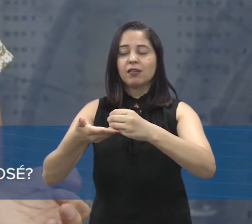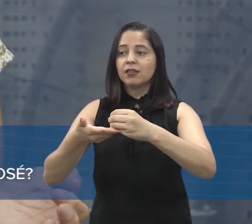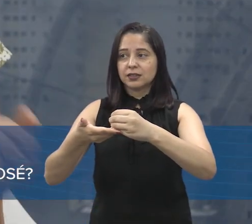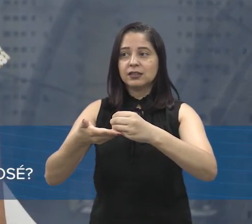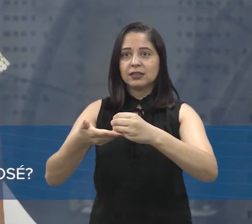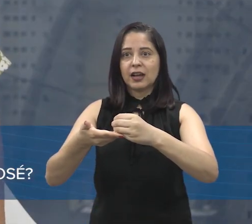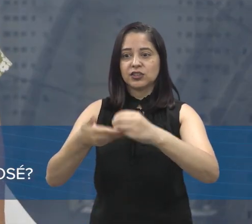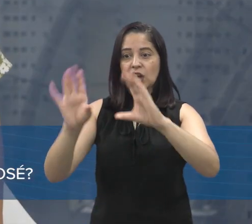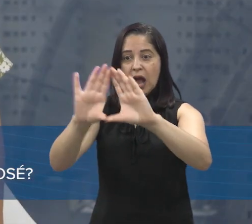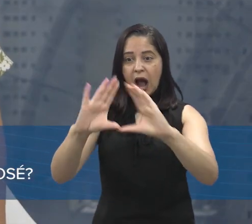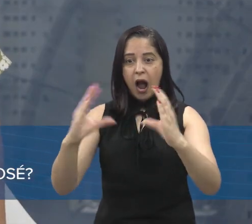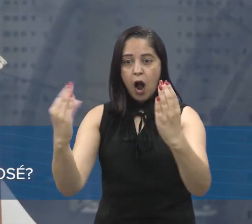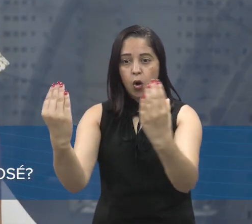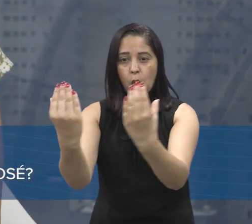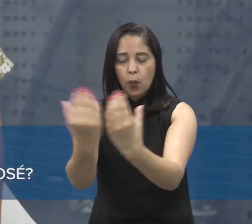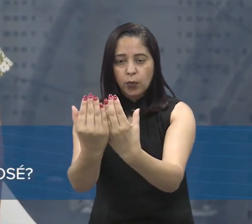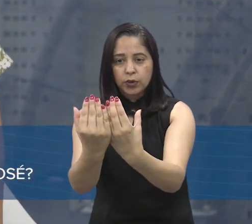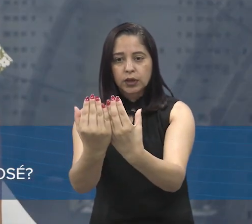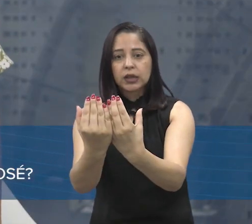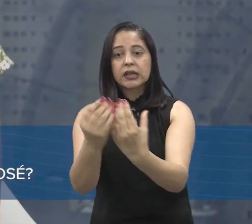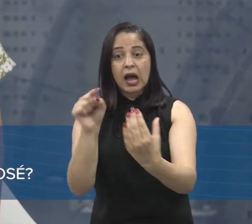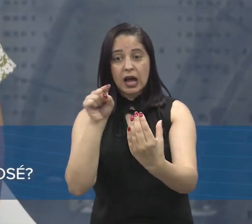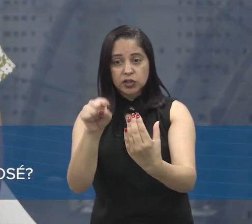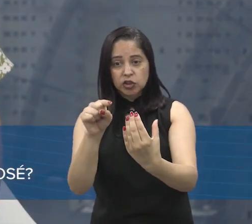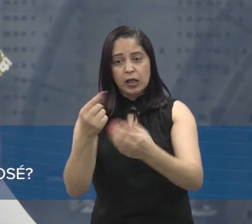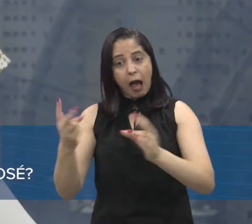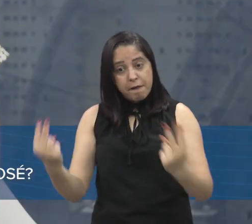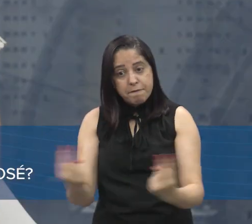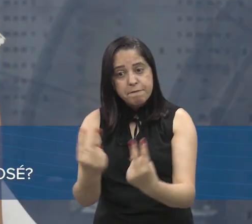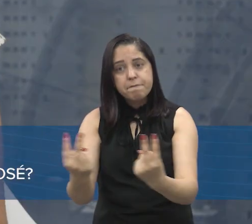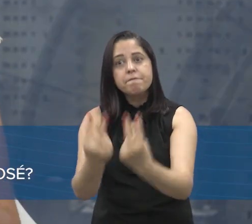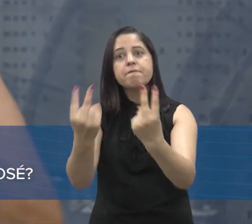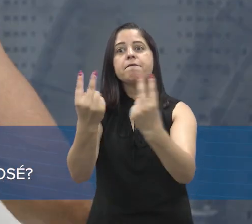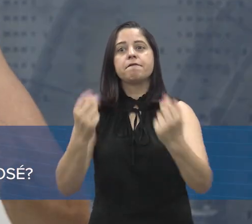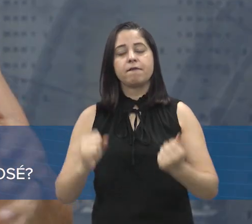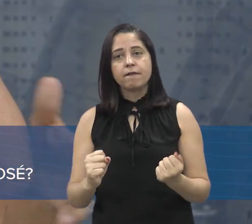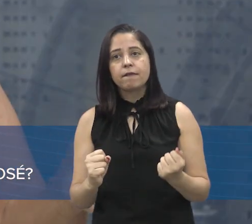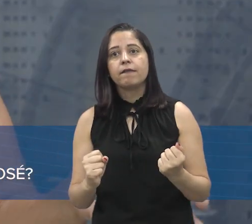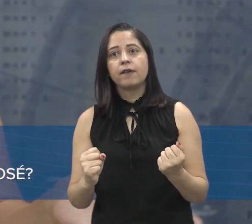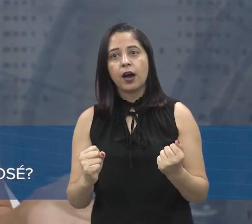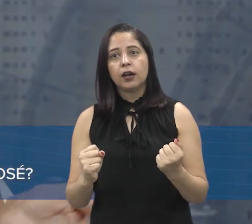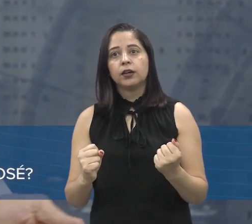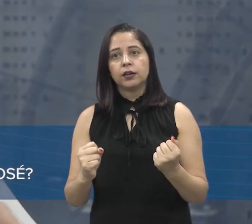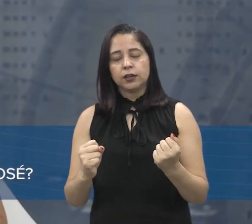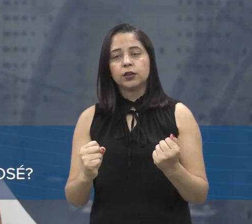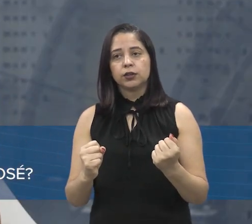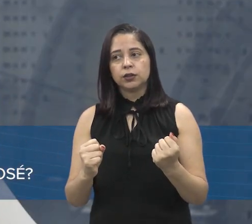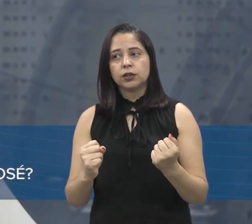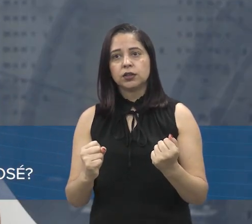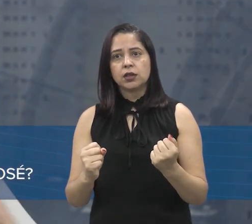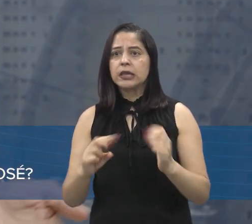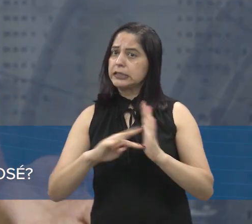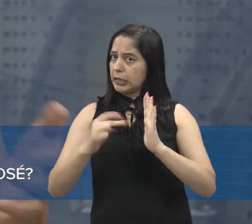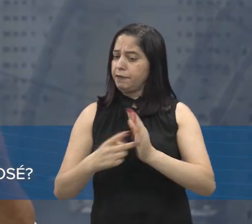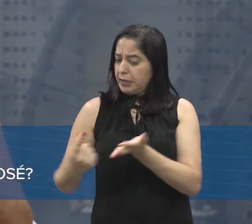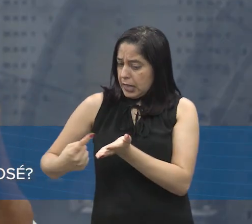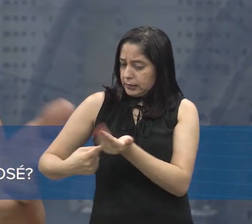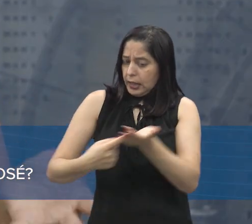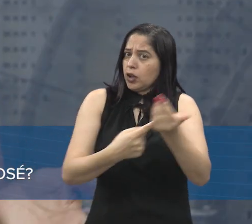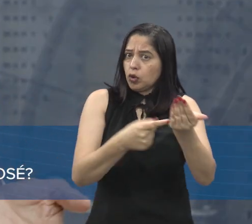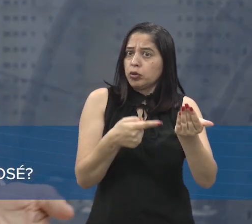social. Tecnologia social é uma troca, é sustentabilidade, é entender uma comunidade, como ela